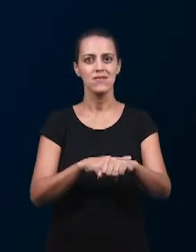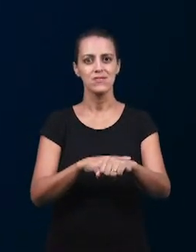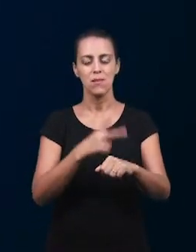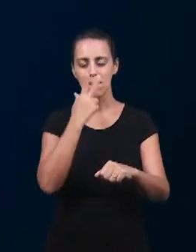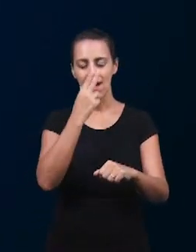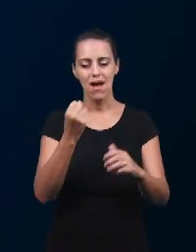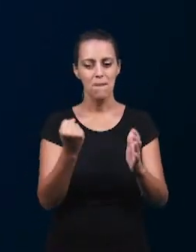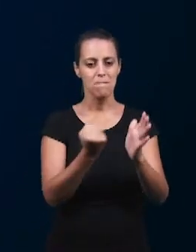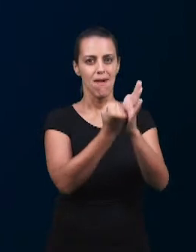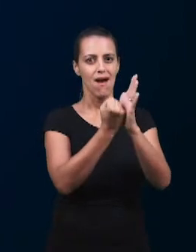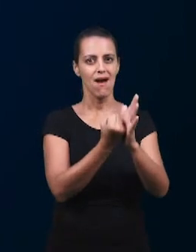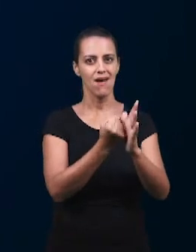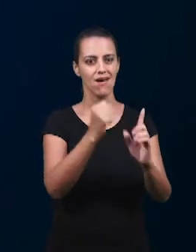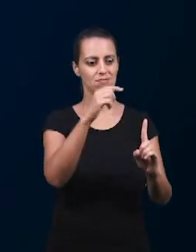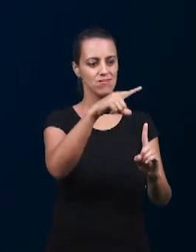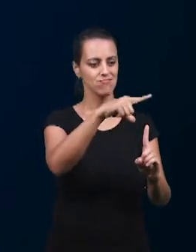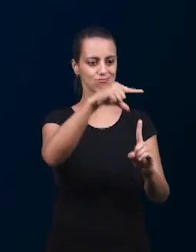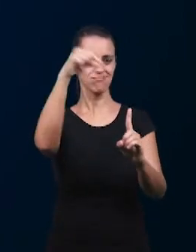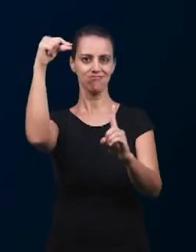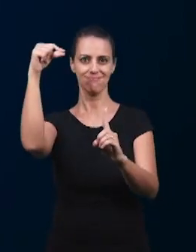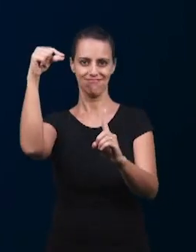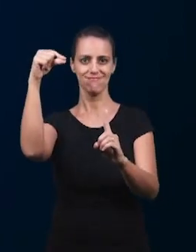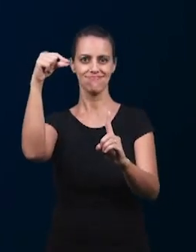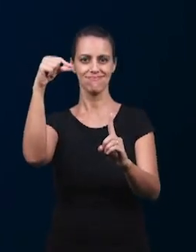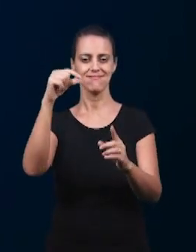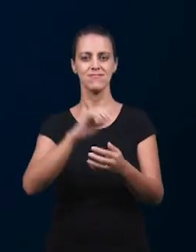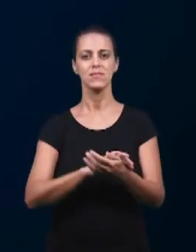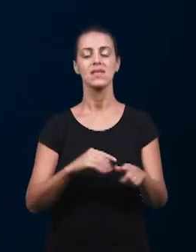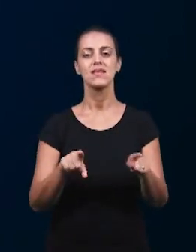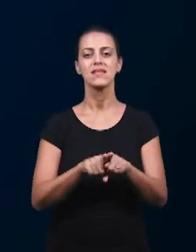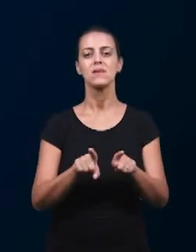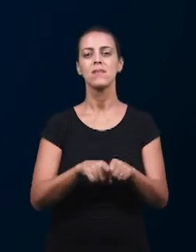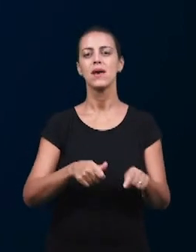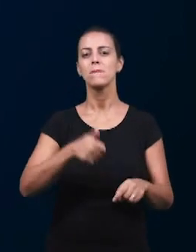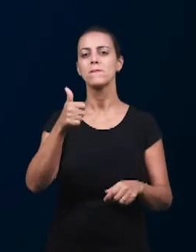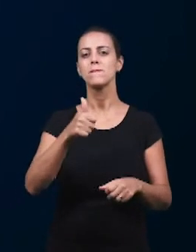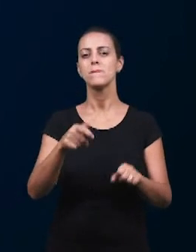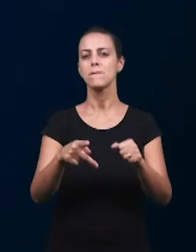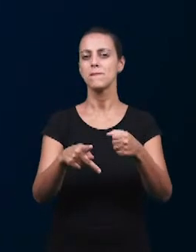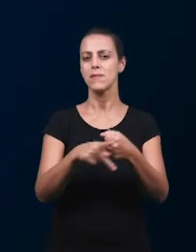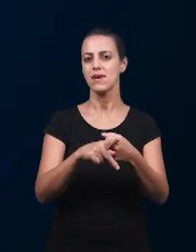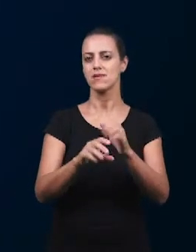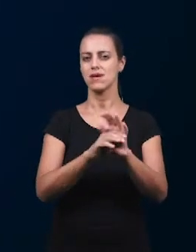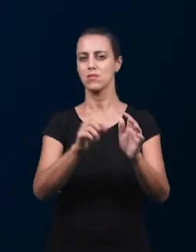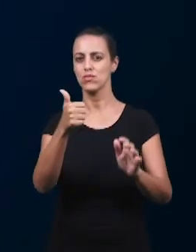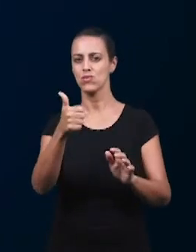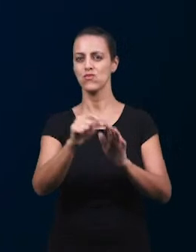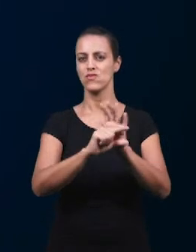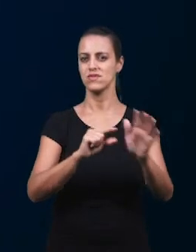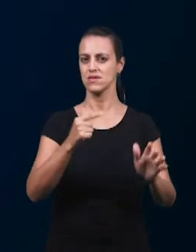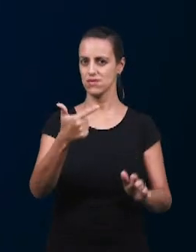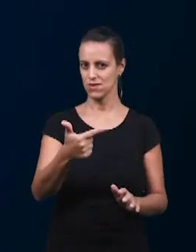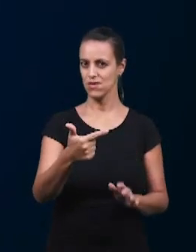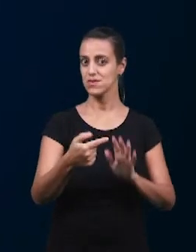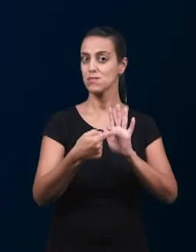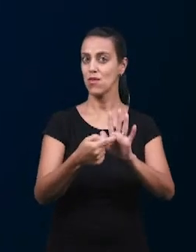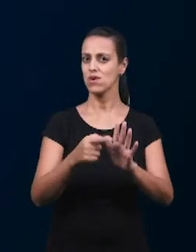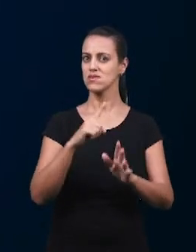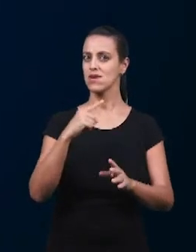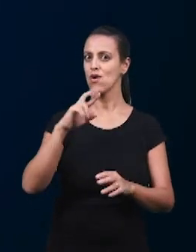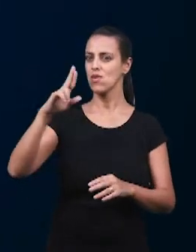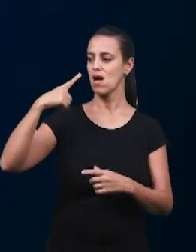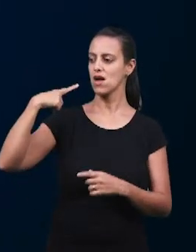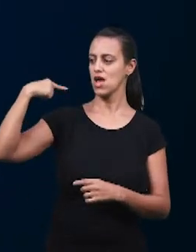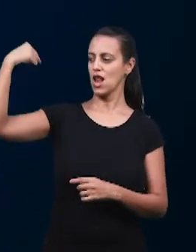a eleição de Zaqueu. É o que nós podemos também citar aqui em 1 Pedro, no capítulo 1, versículo 2, que diz que nós somos